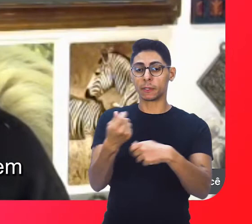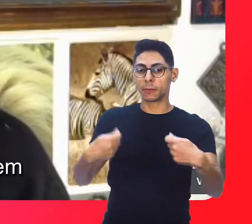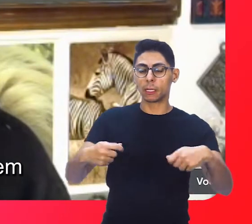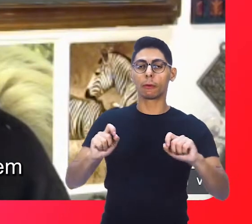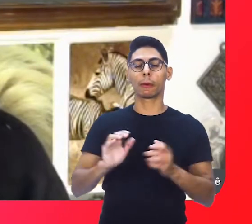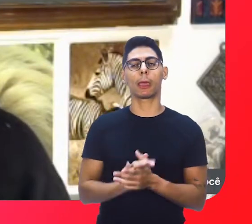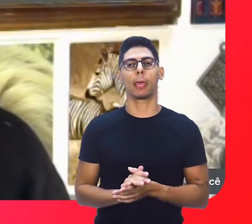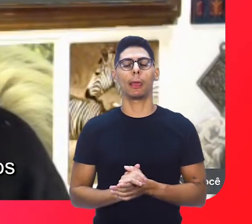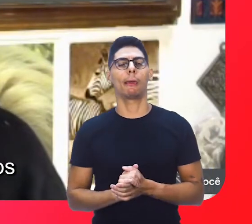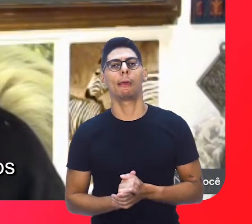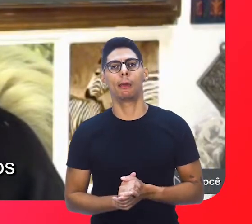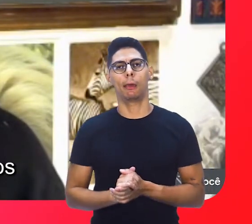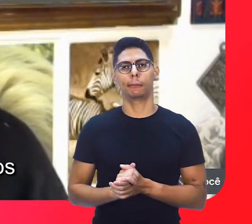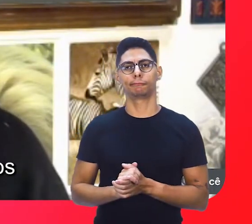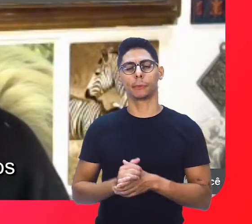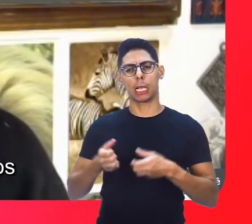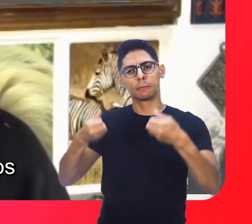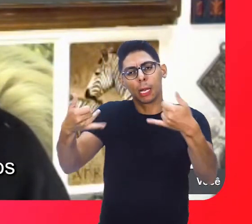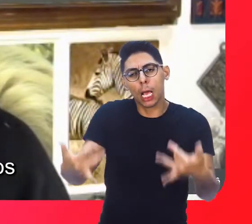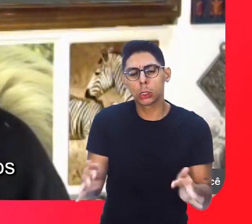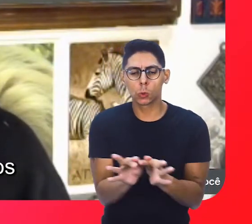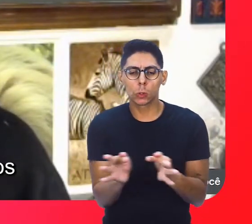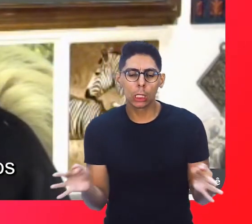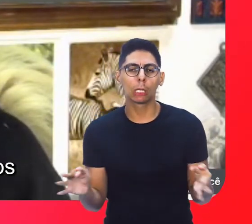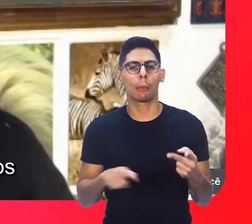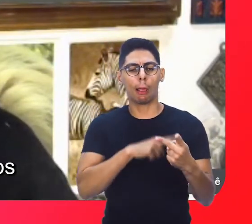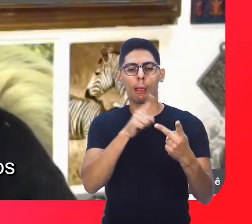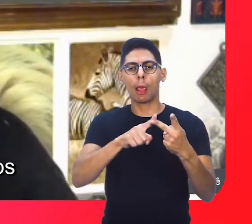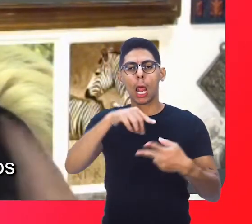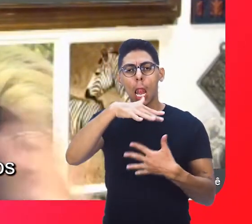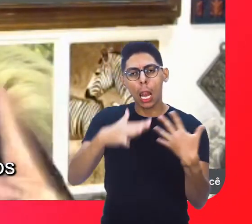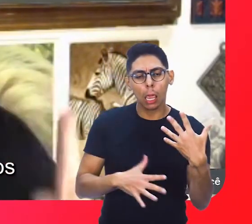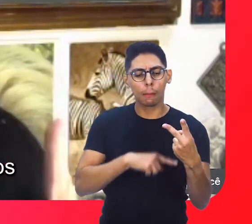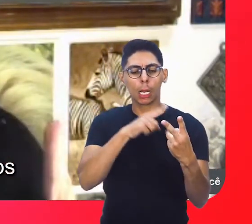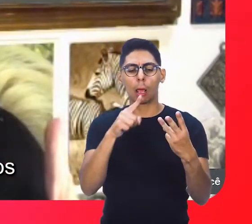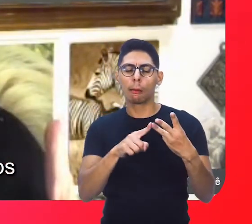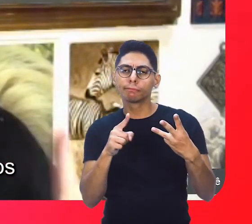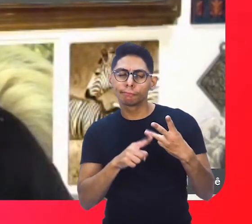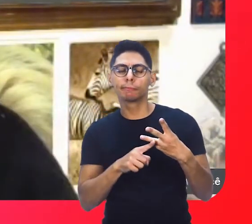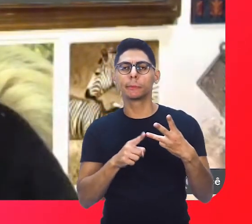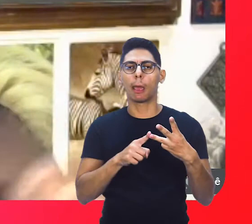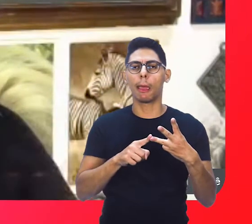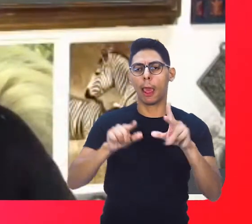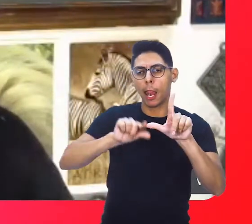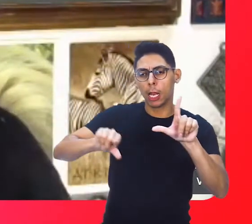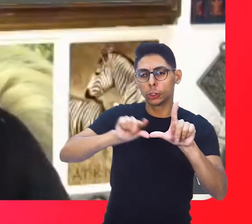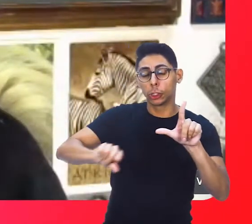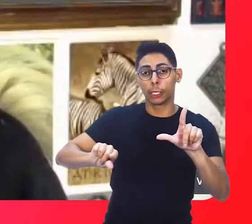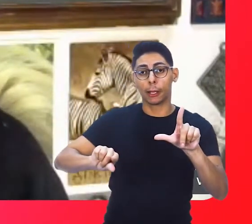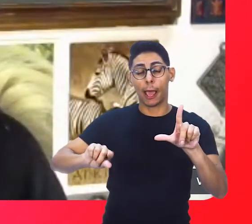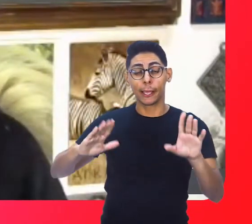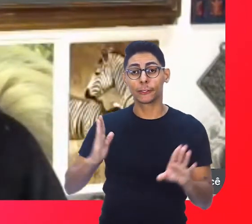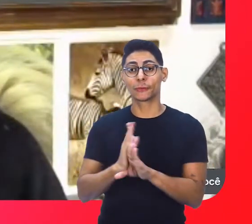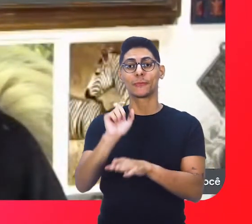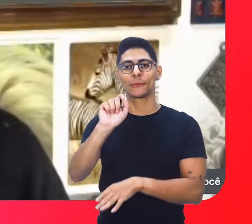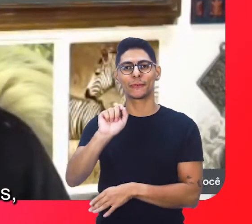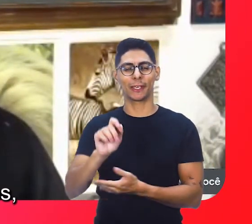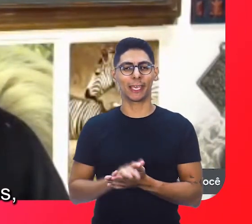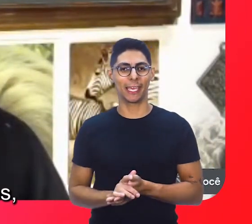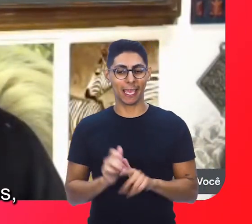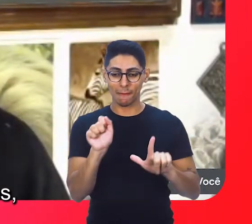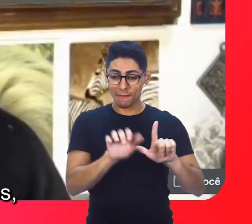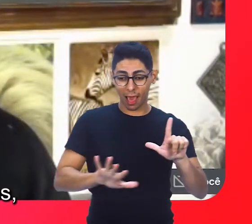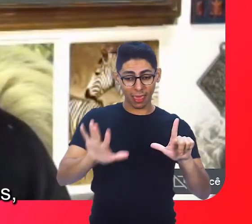simples, libras, audiodescrição e legenda. E descobrimos que não tinha nenhuma plataforma, como ainda não existe hoje,